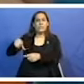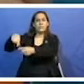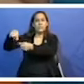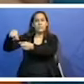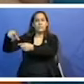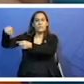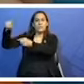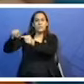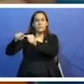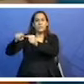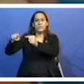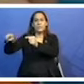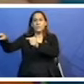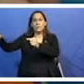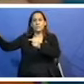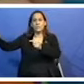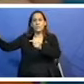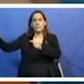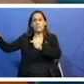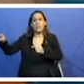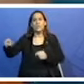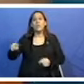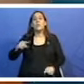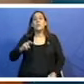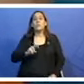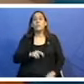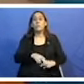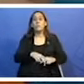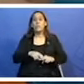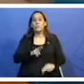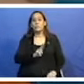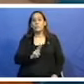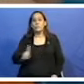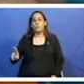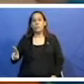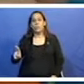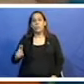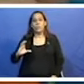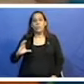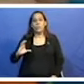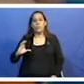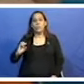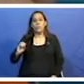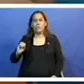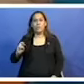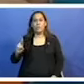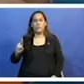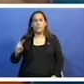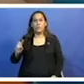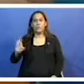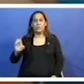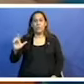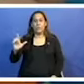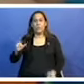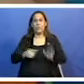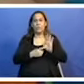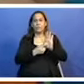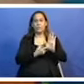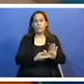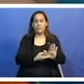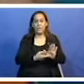se estivessem em um varal. Daí seu nome, cordel. Eles são expostos em feiras para